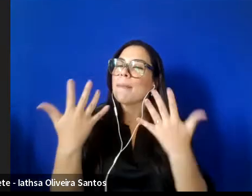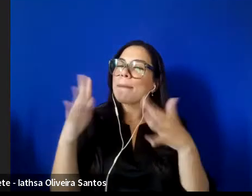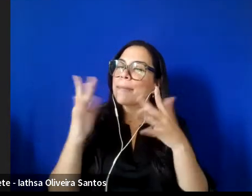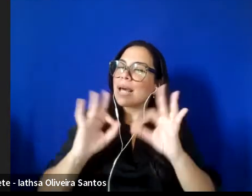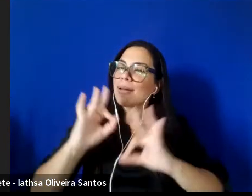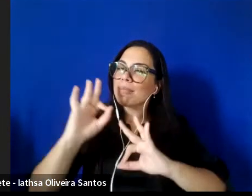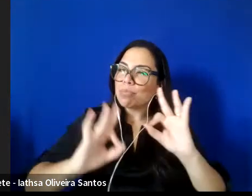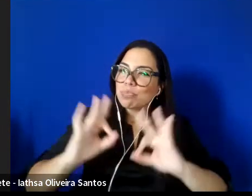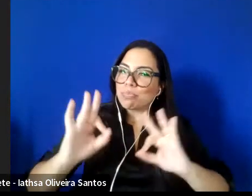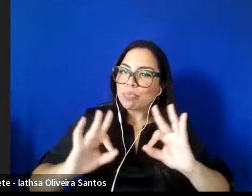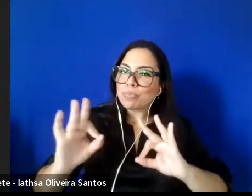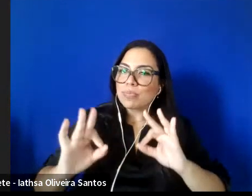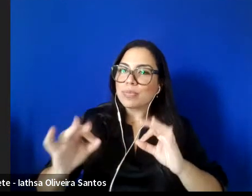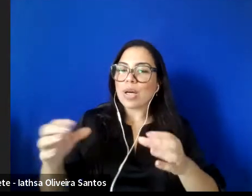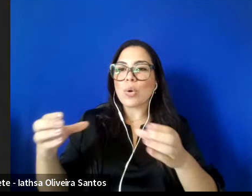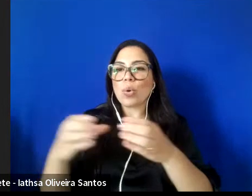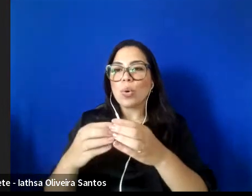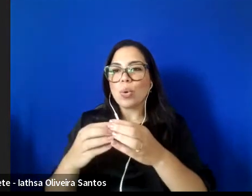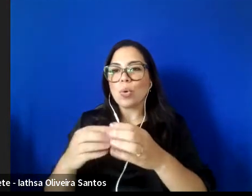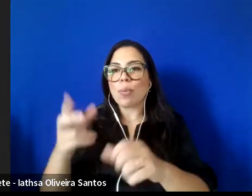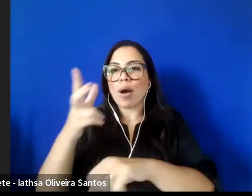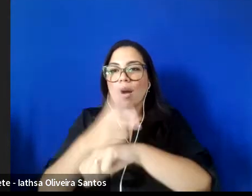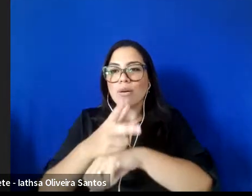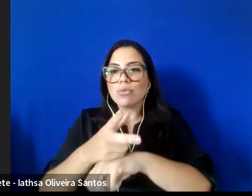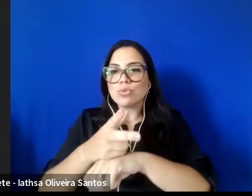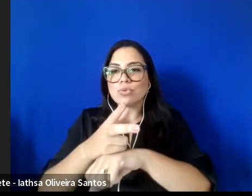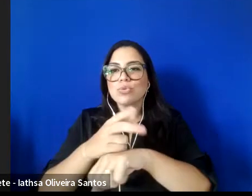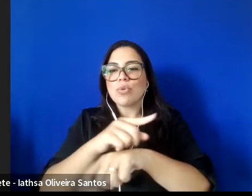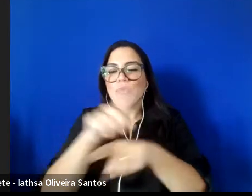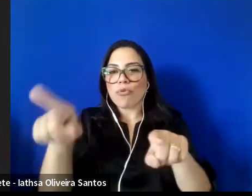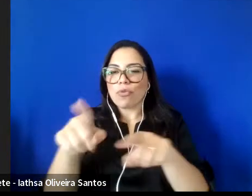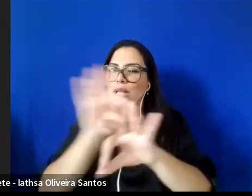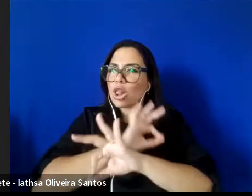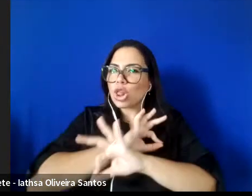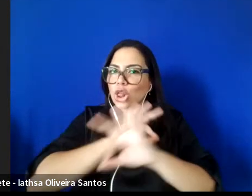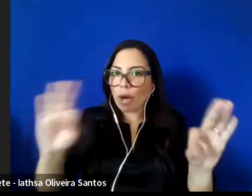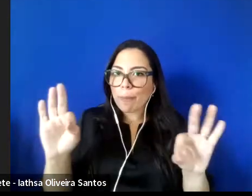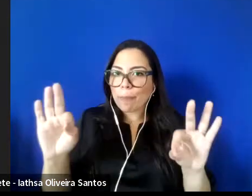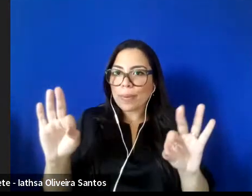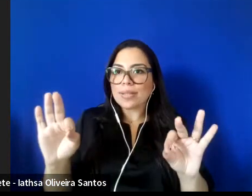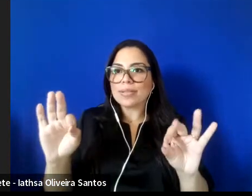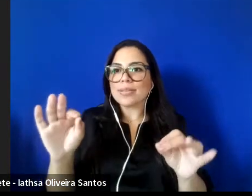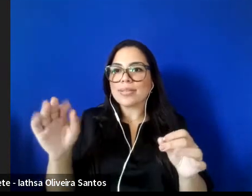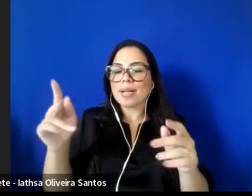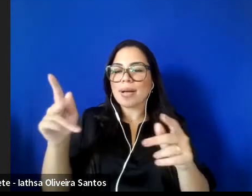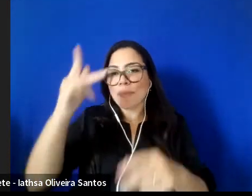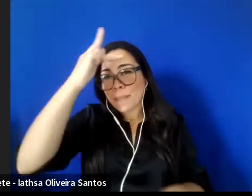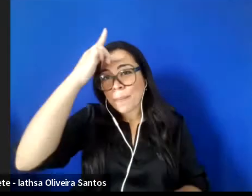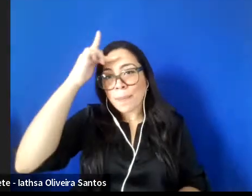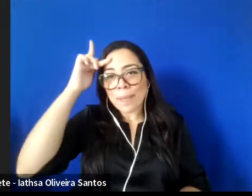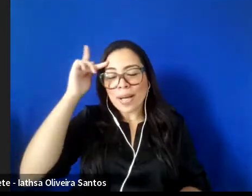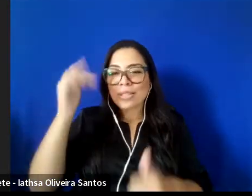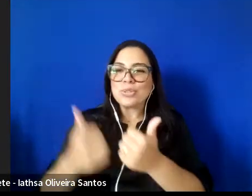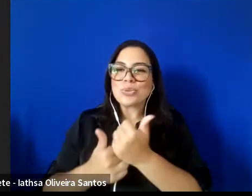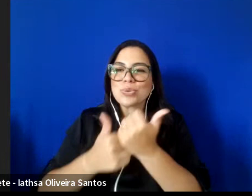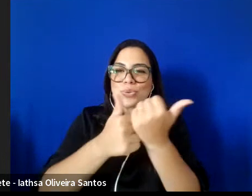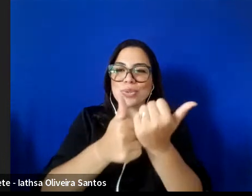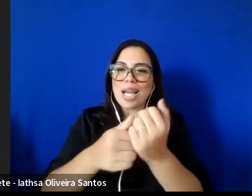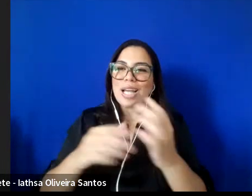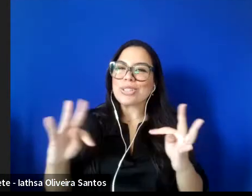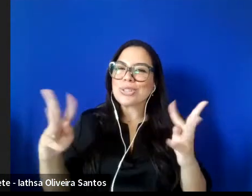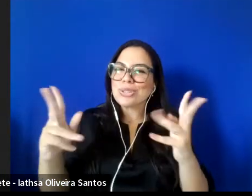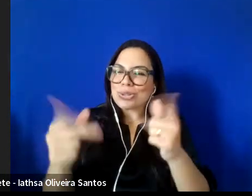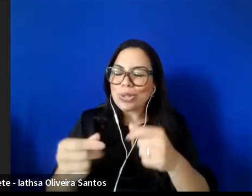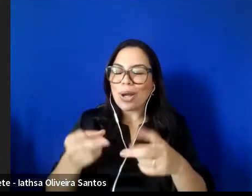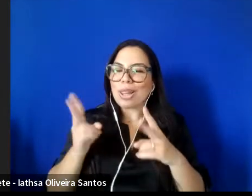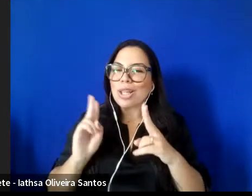organização, equipe de áudio e vídeo da Emerge, vocês são top, e pessoal que ajuda todo mundo, né?